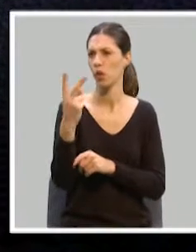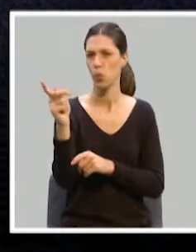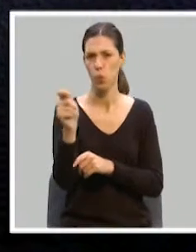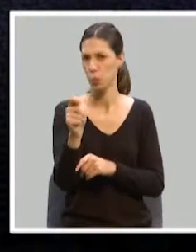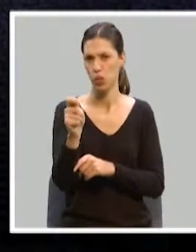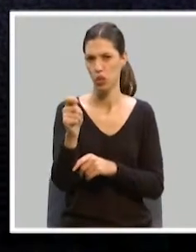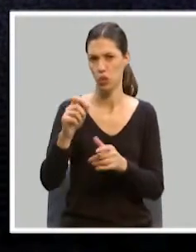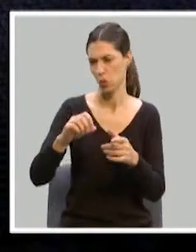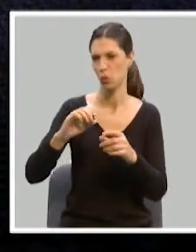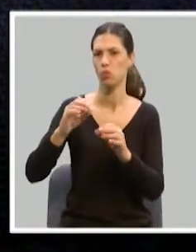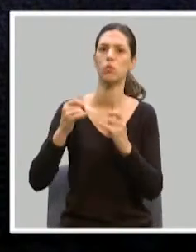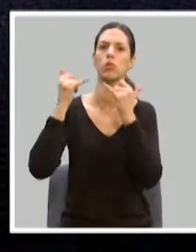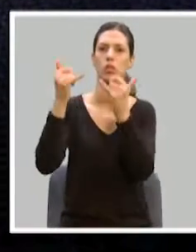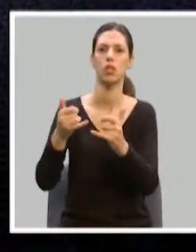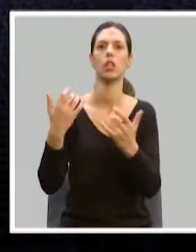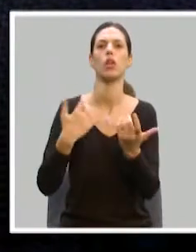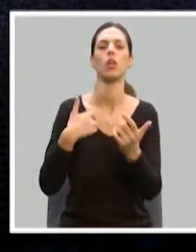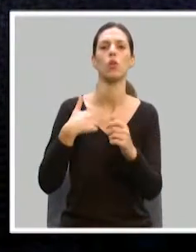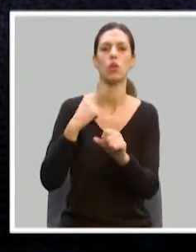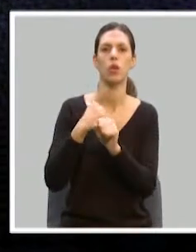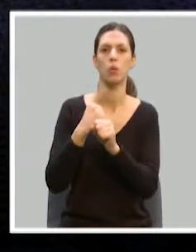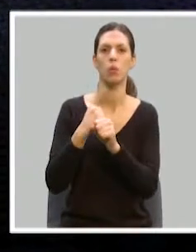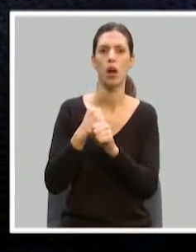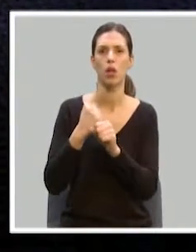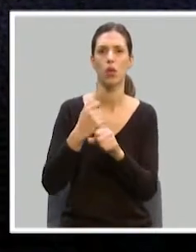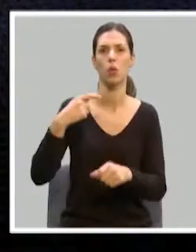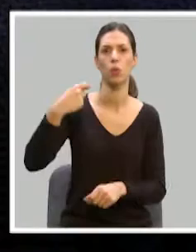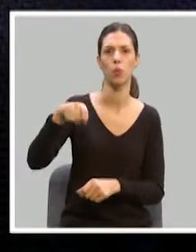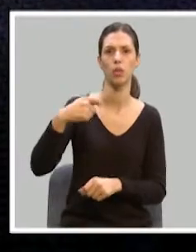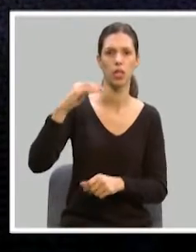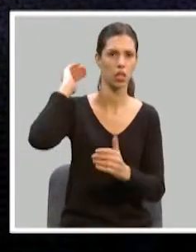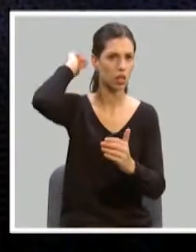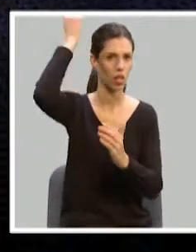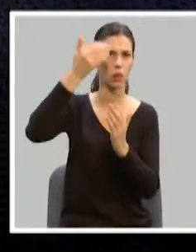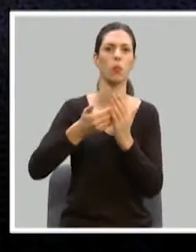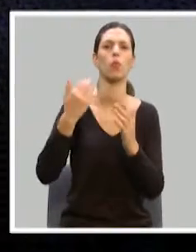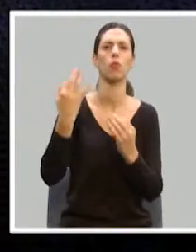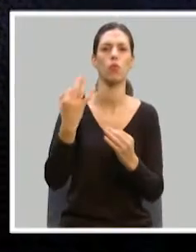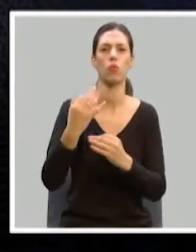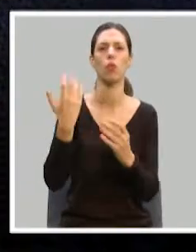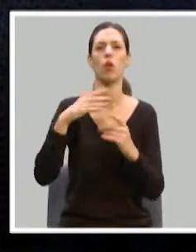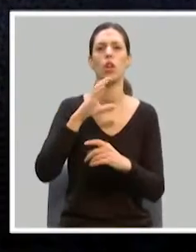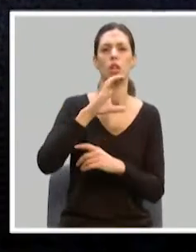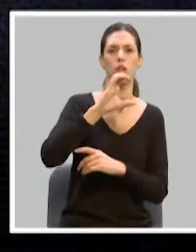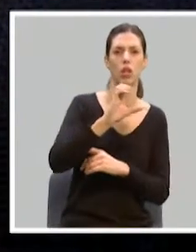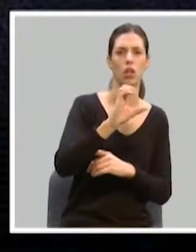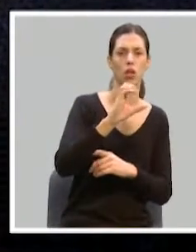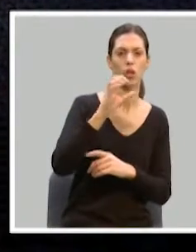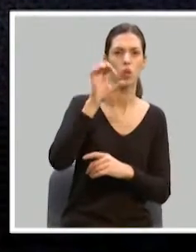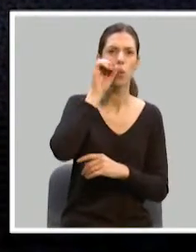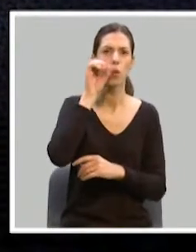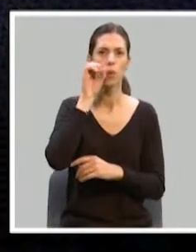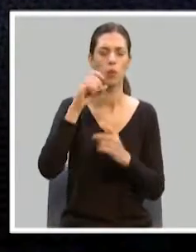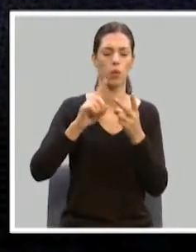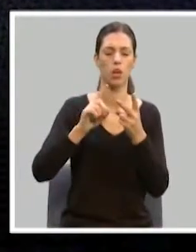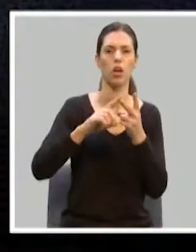fui sair em trabalho com o presidente da república para cuba Colômbia e Brasil e foi a primeira